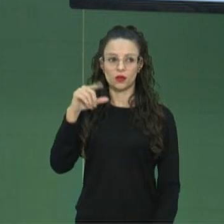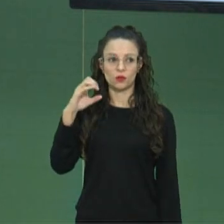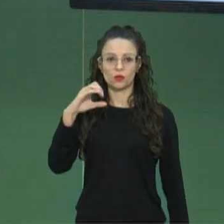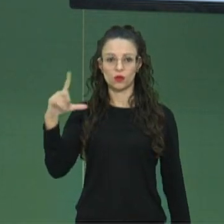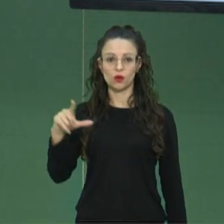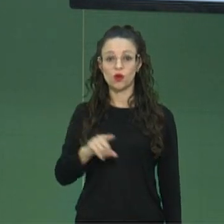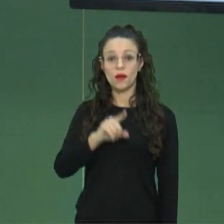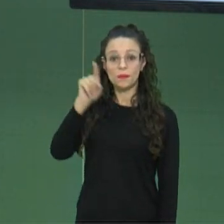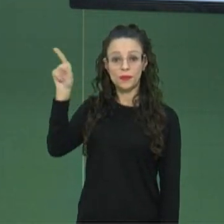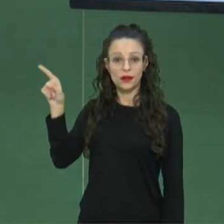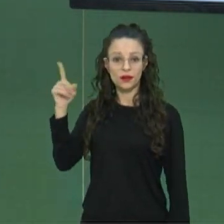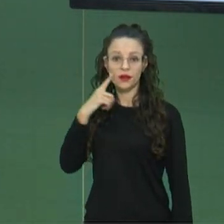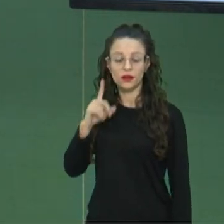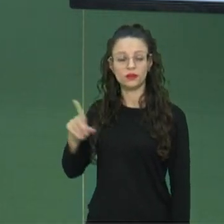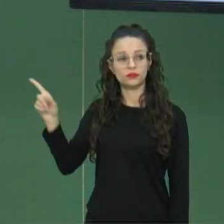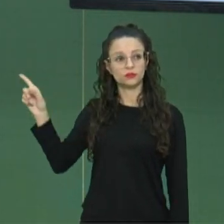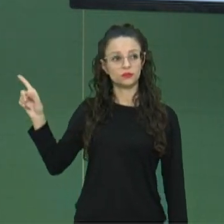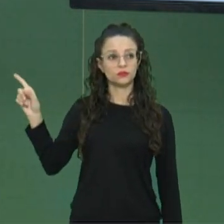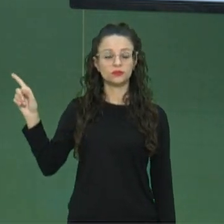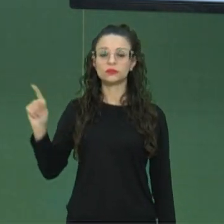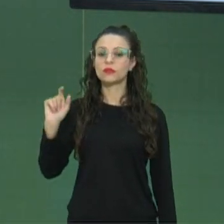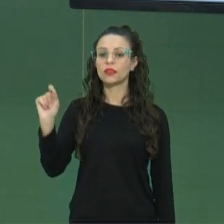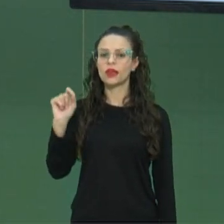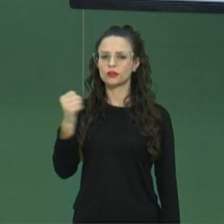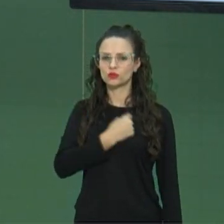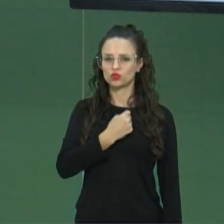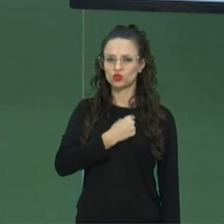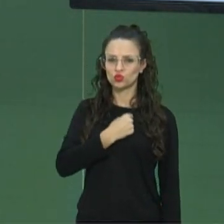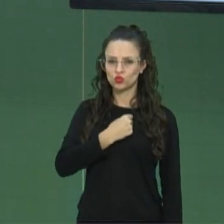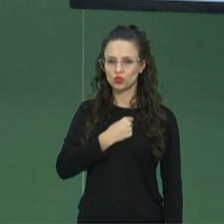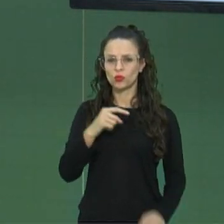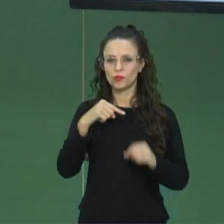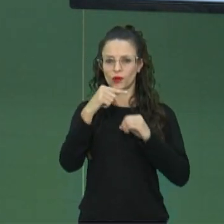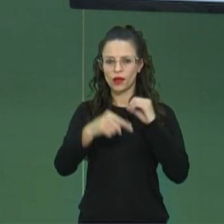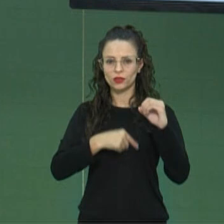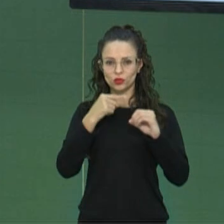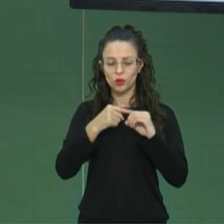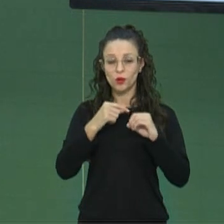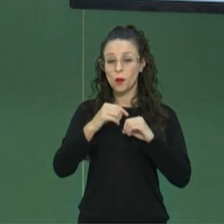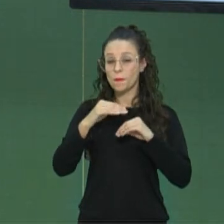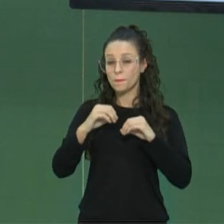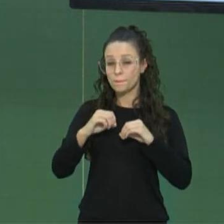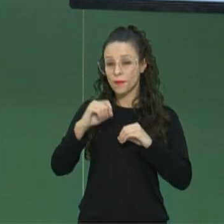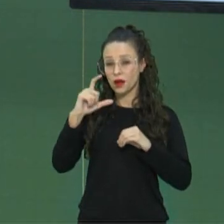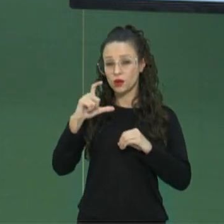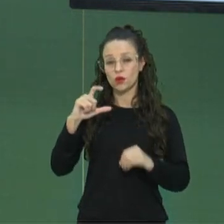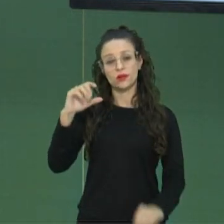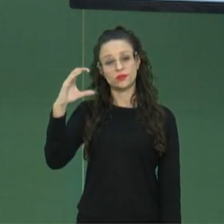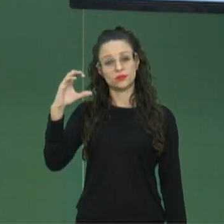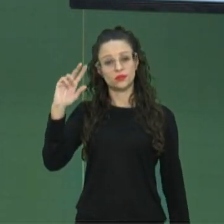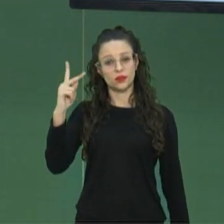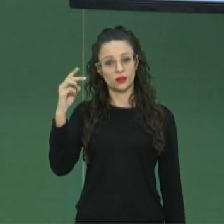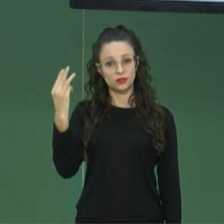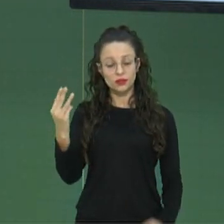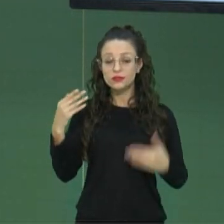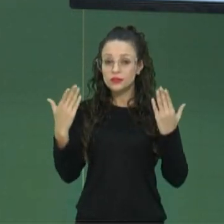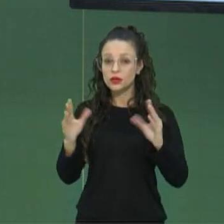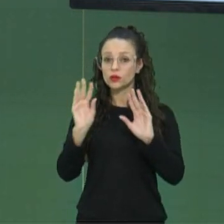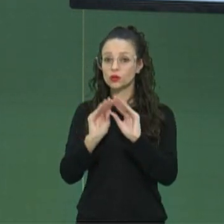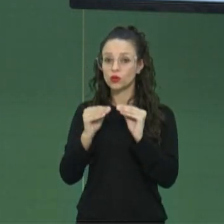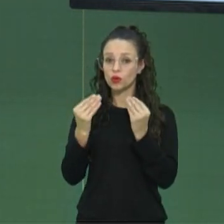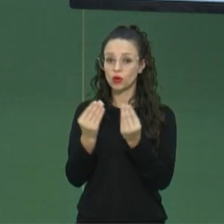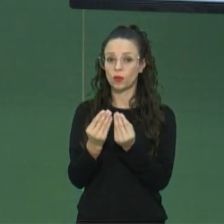lado direito, obviamente, quem tem maior número atômico? CH3, certo? Portanto, os compostos